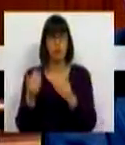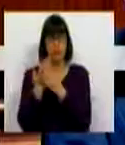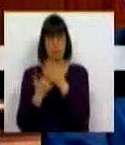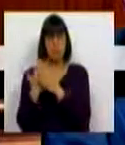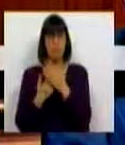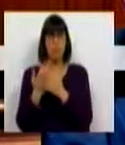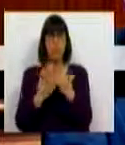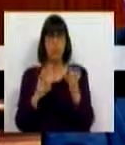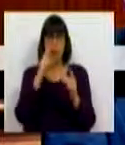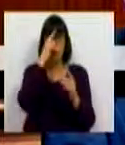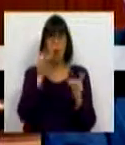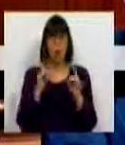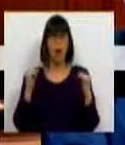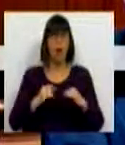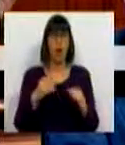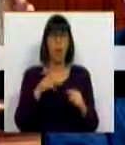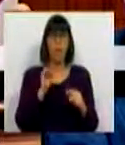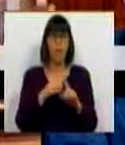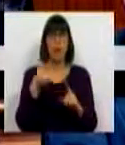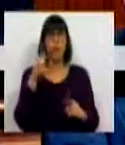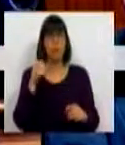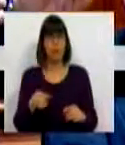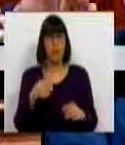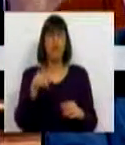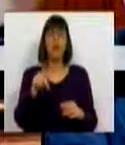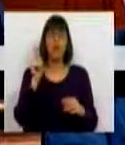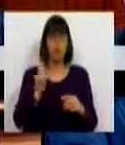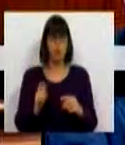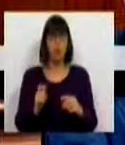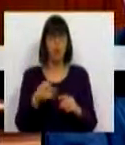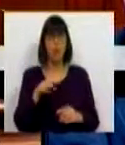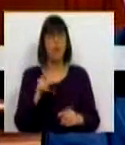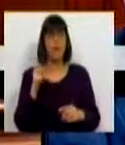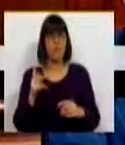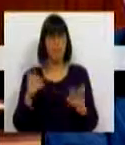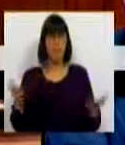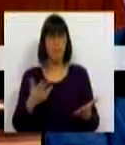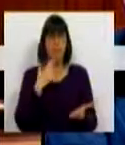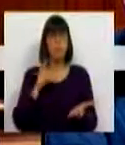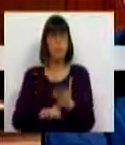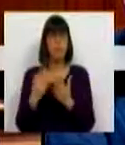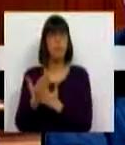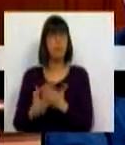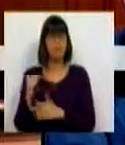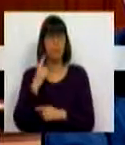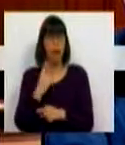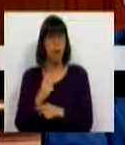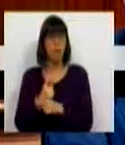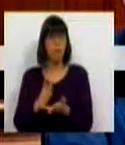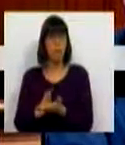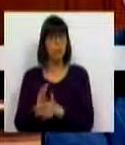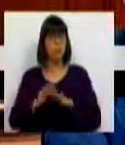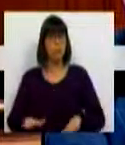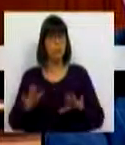mercados não suportariam um acordo do PS com o PCP, o Bloco de Esquerda e o PEV. E afinal os mercados mantiveram-se